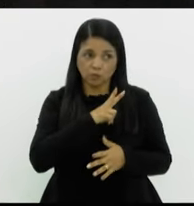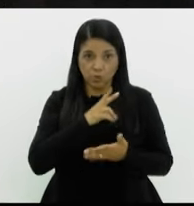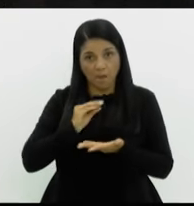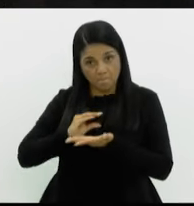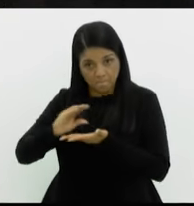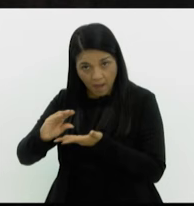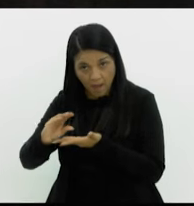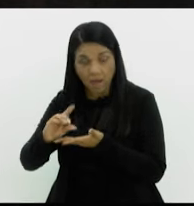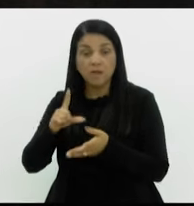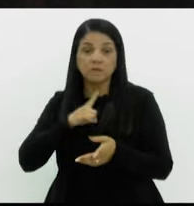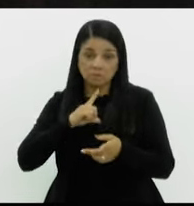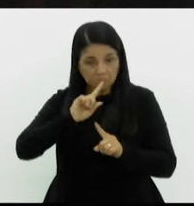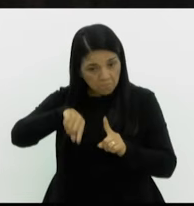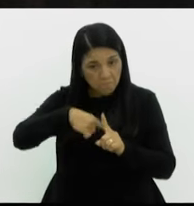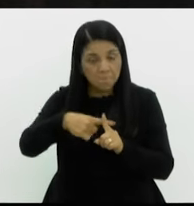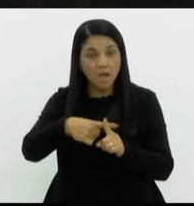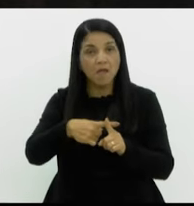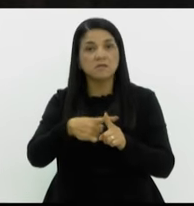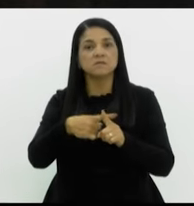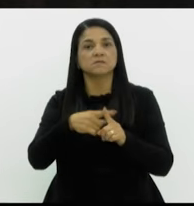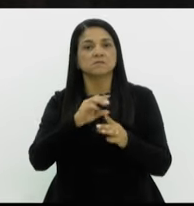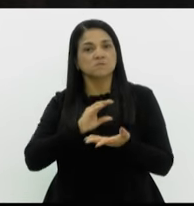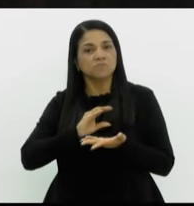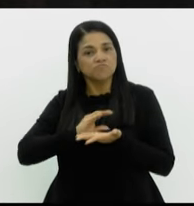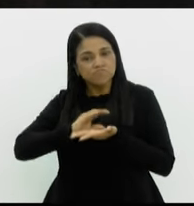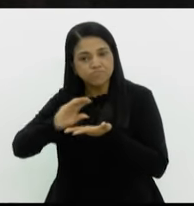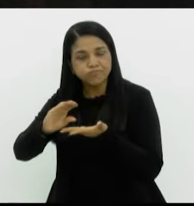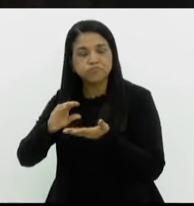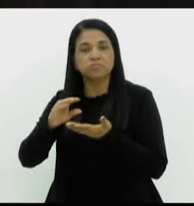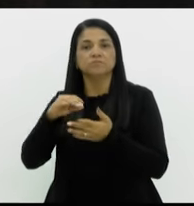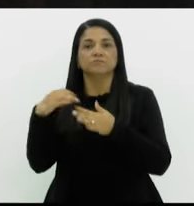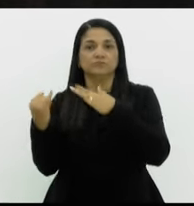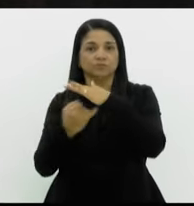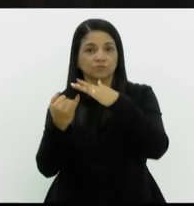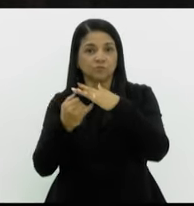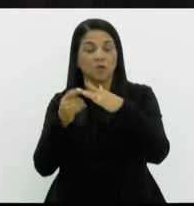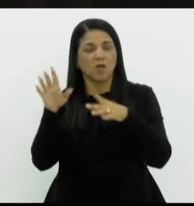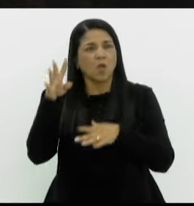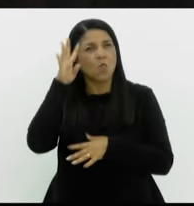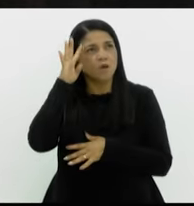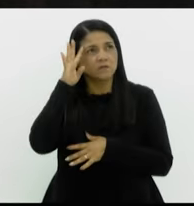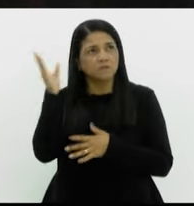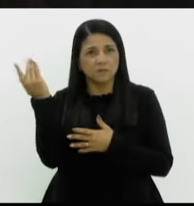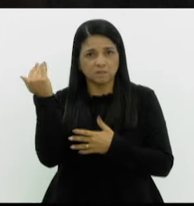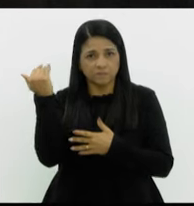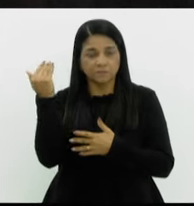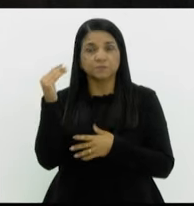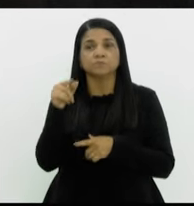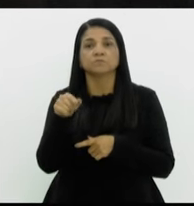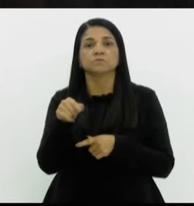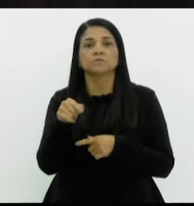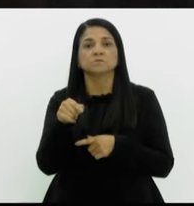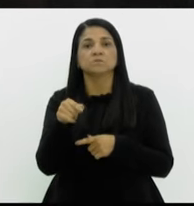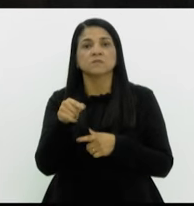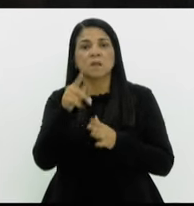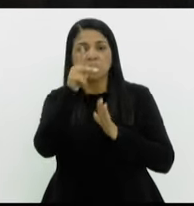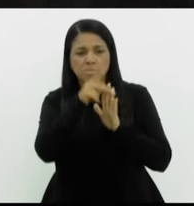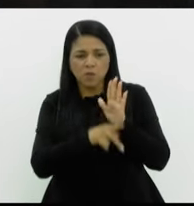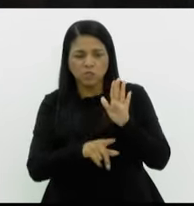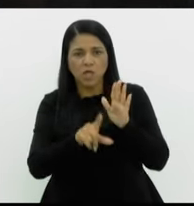de quarta-feira, para que não pululem projetos das mais diversas ordens